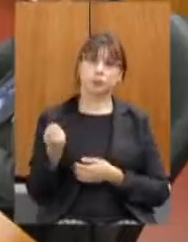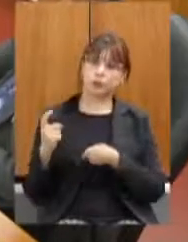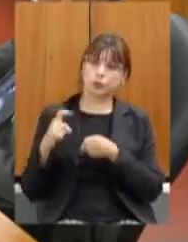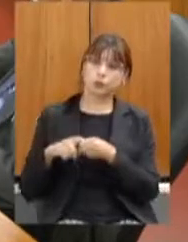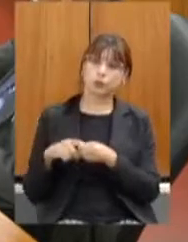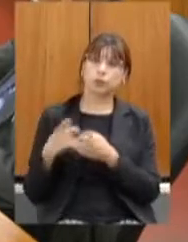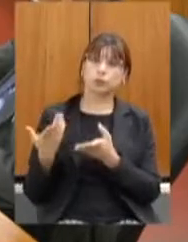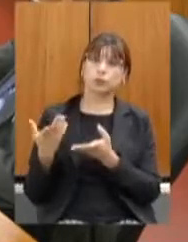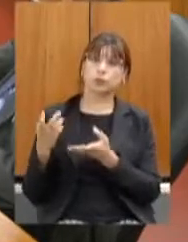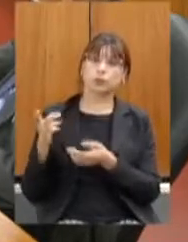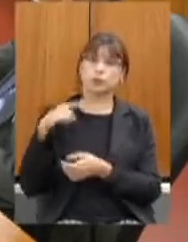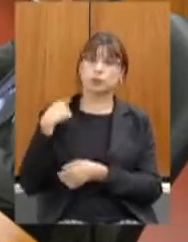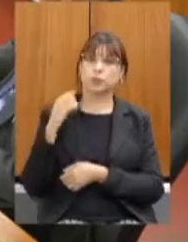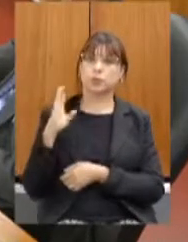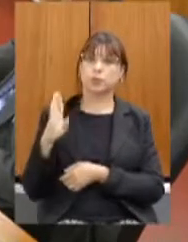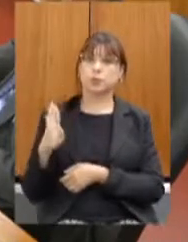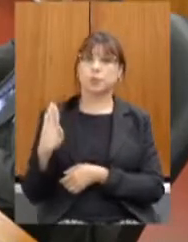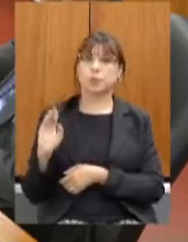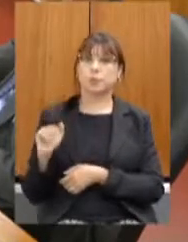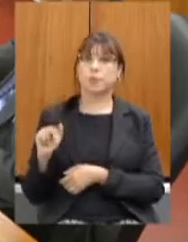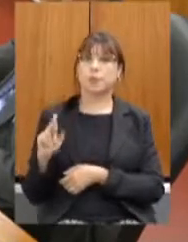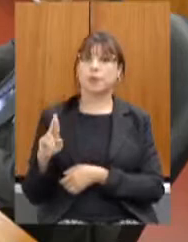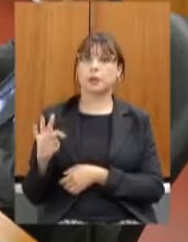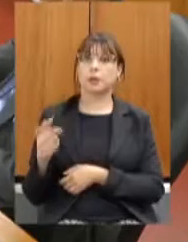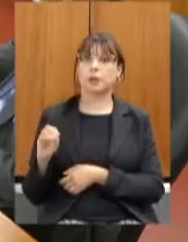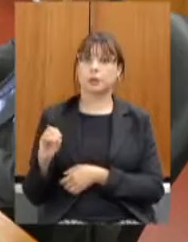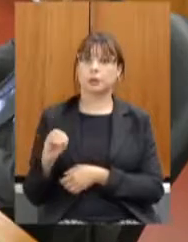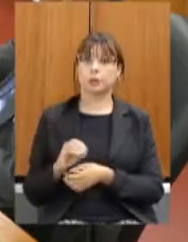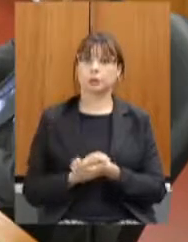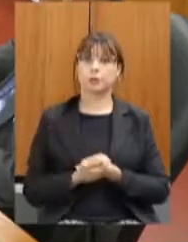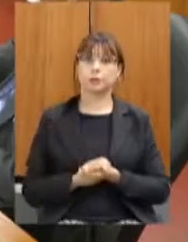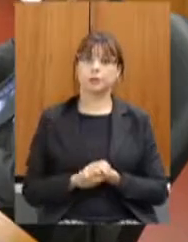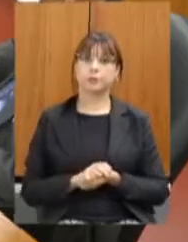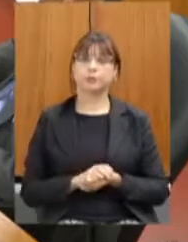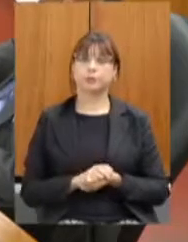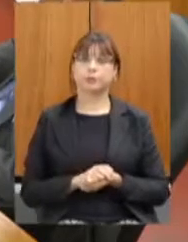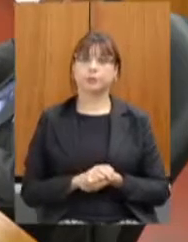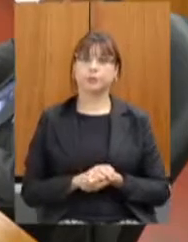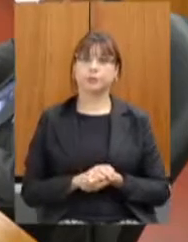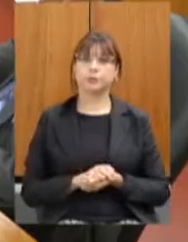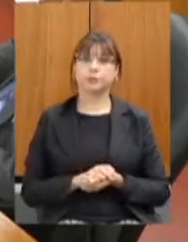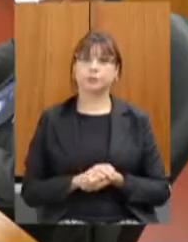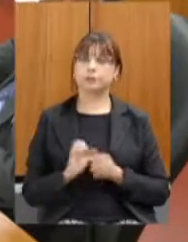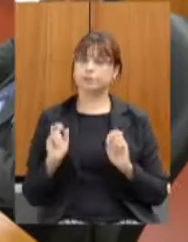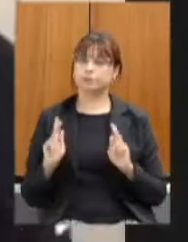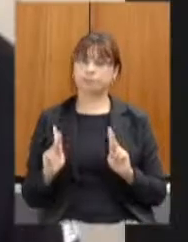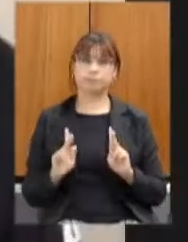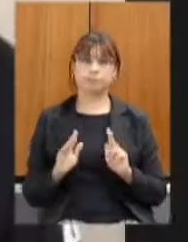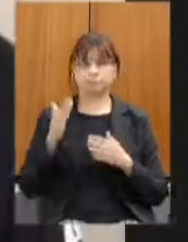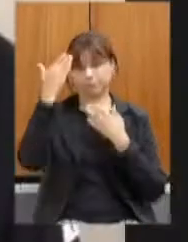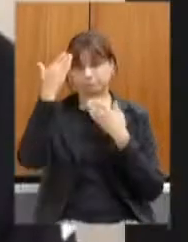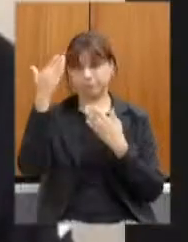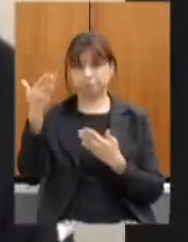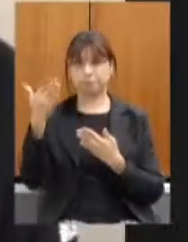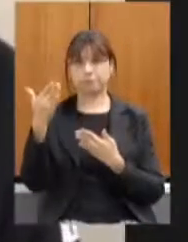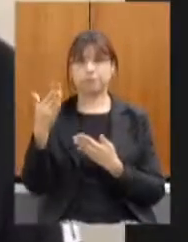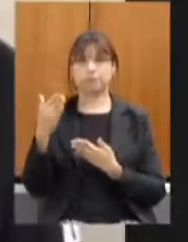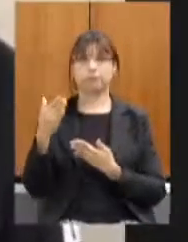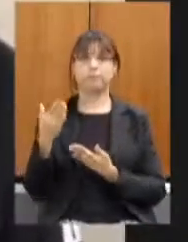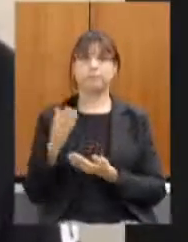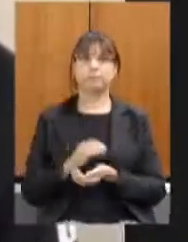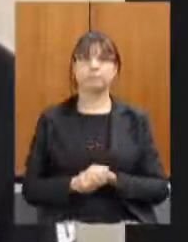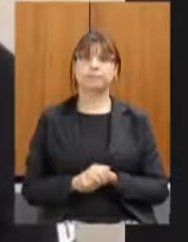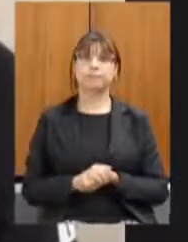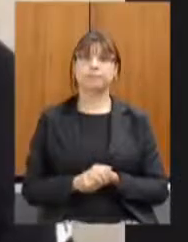palavra o deputado o Arthur G1 o Ok obrigado Carlos